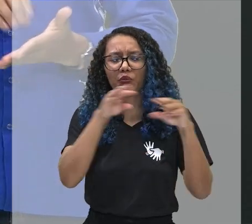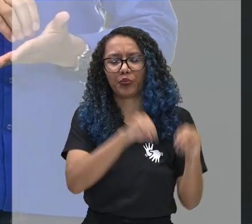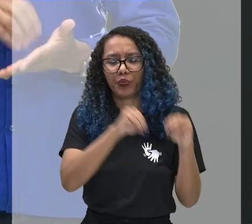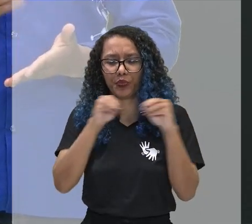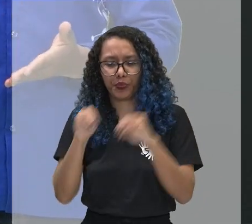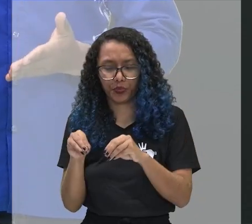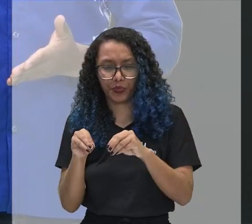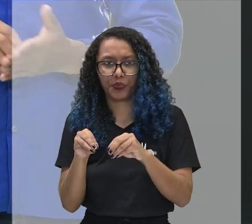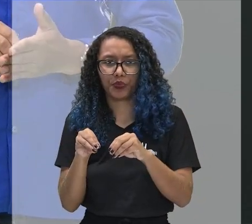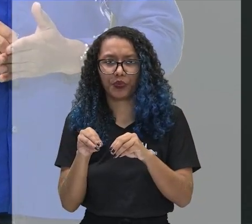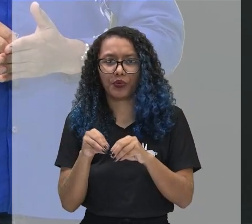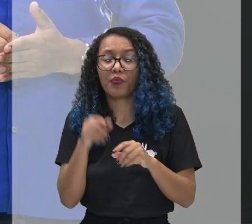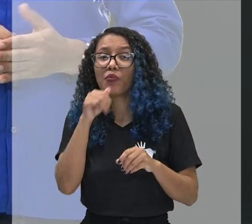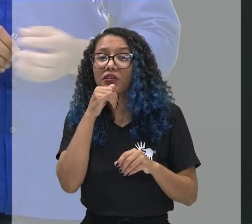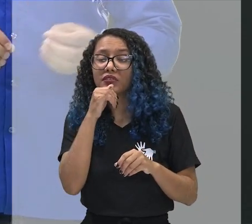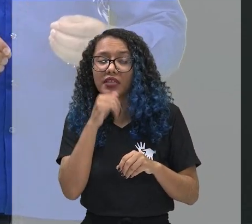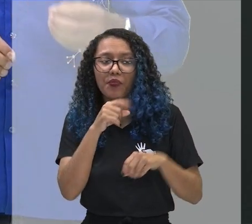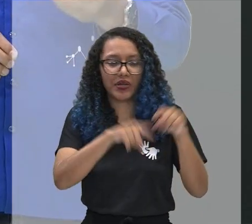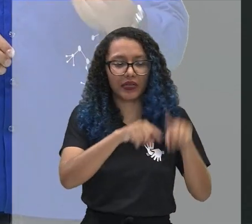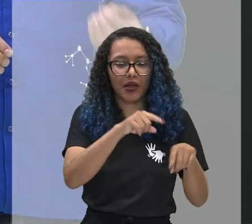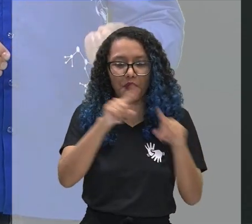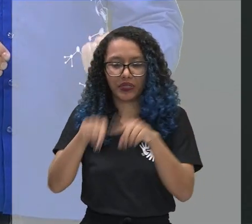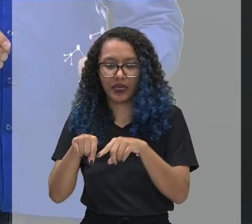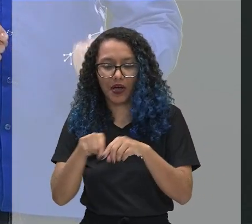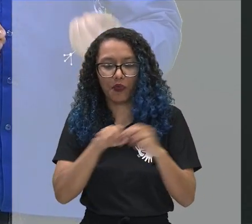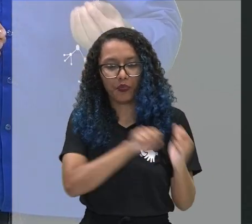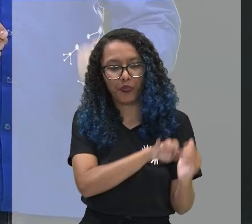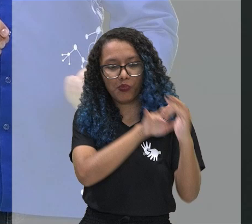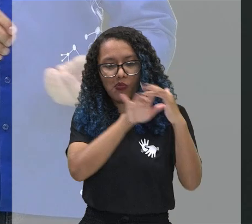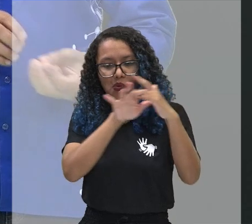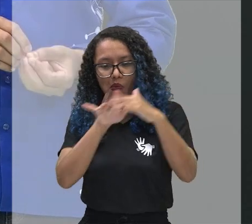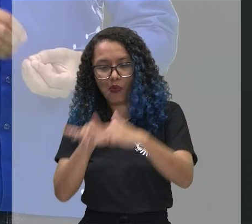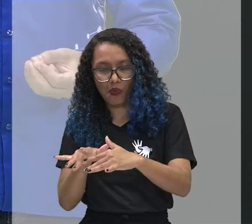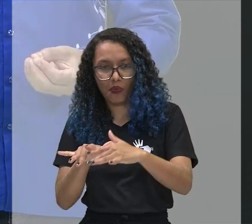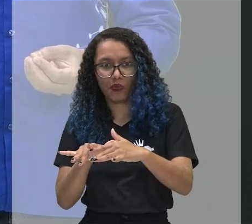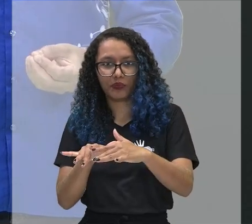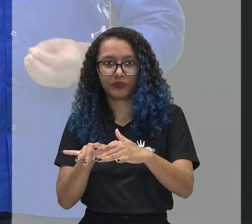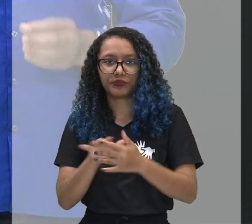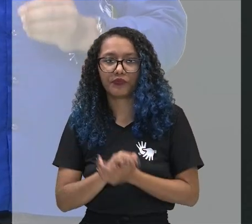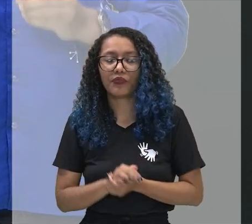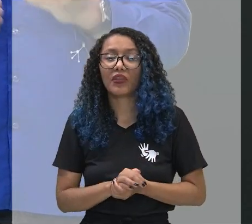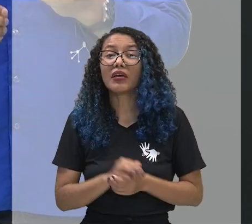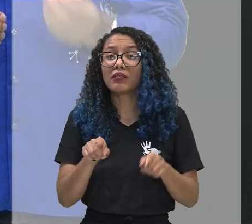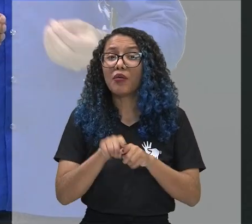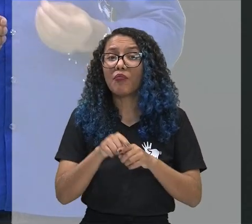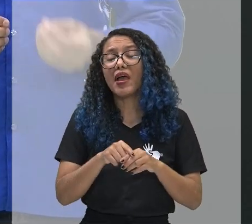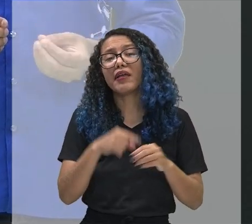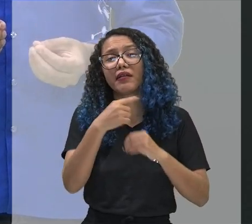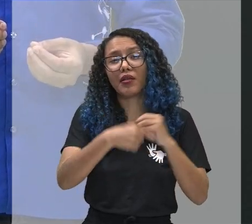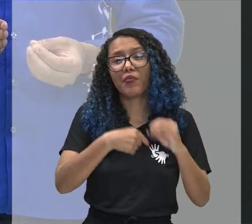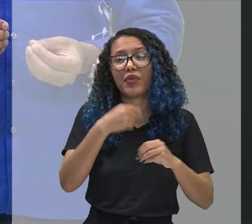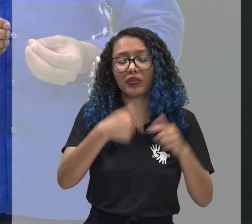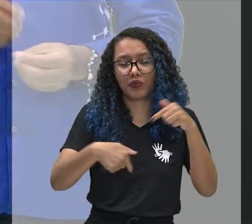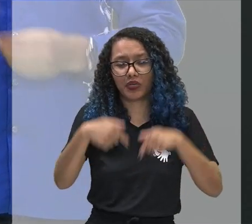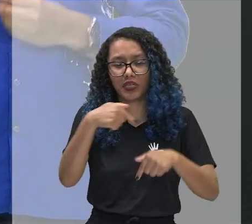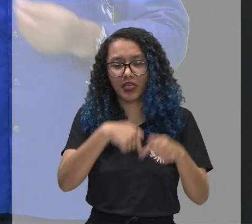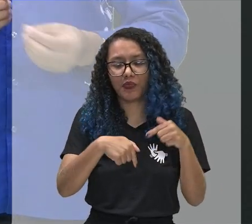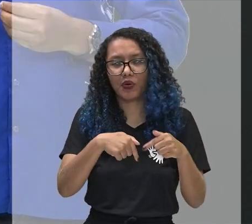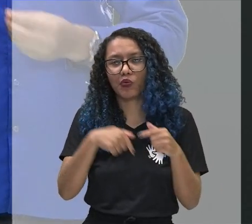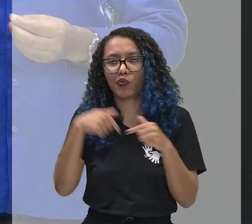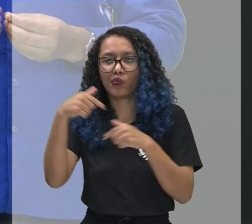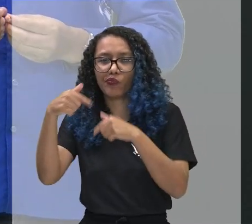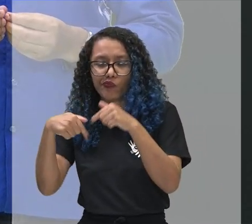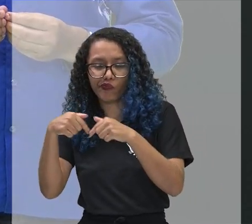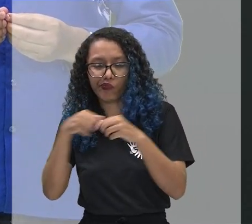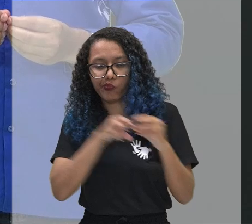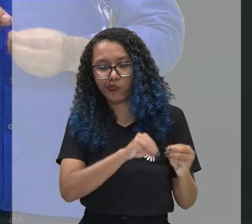sair de um objeto para outro, por exemplo, ou pode sair mesmo de um elemento químico para outro, são os elétrons, eles que permitem